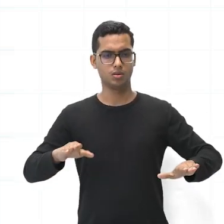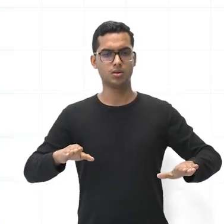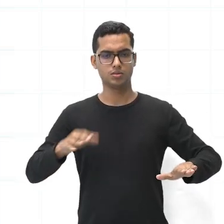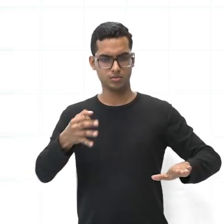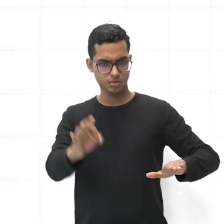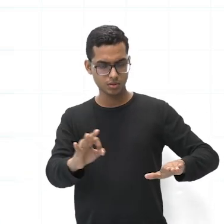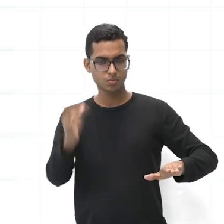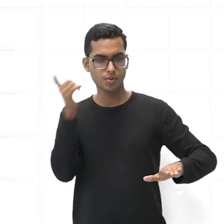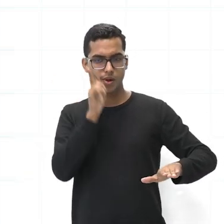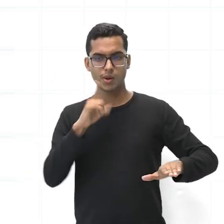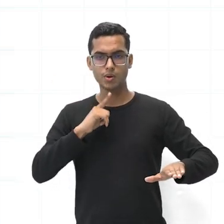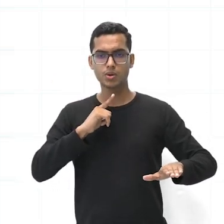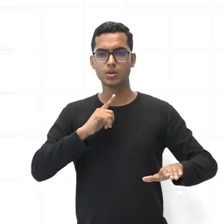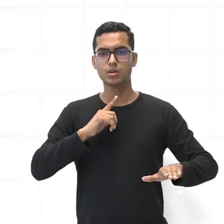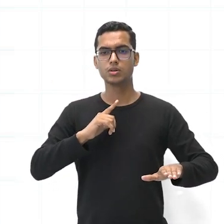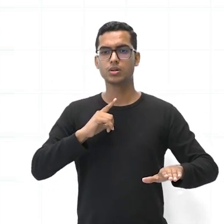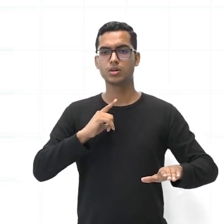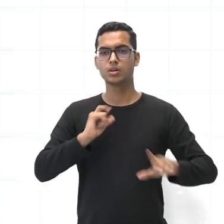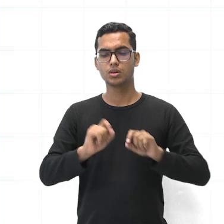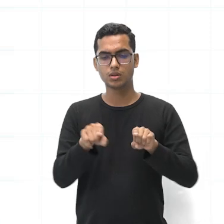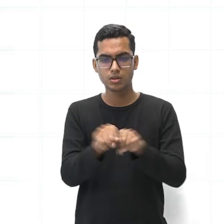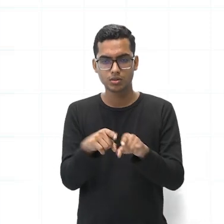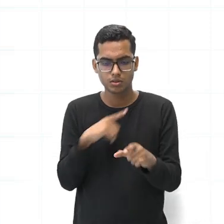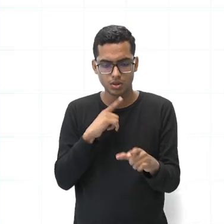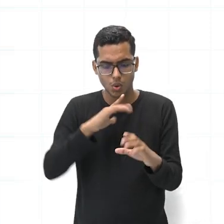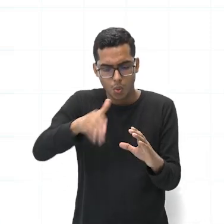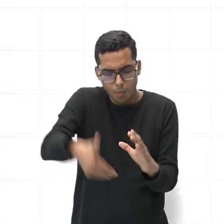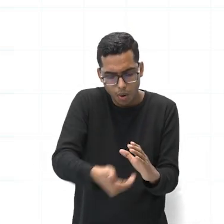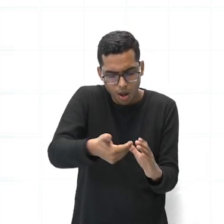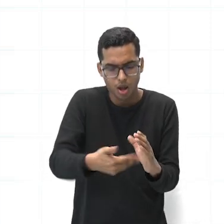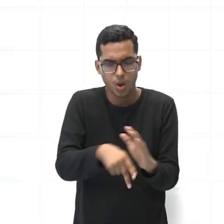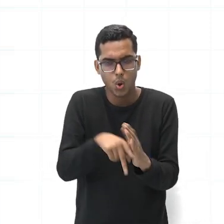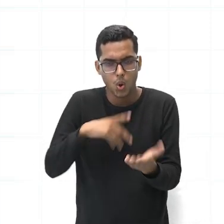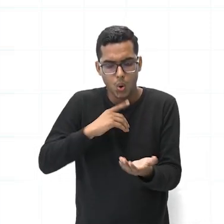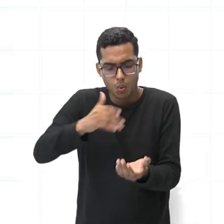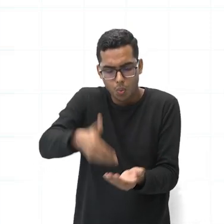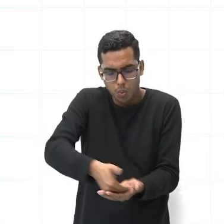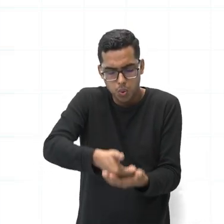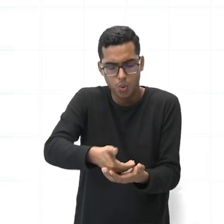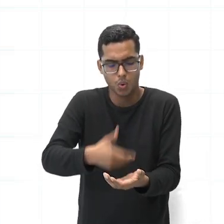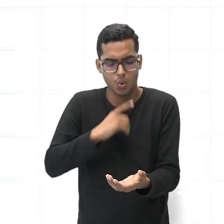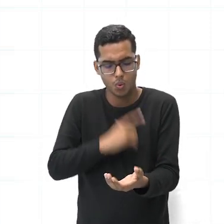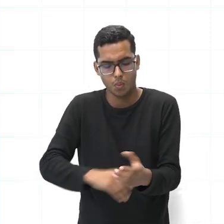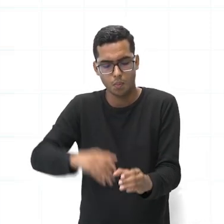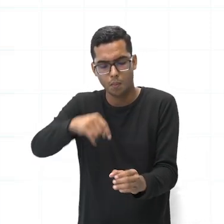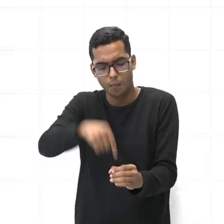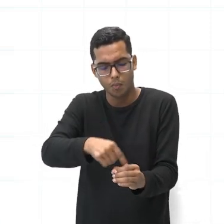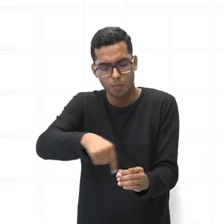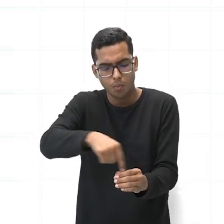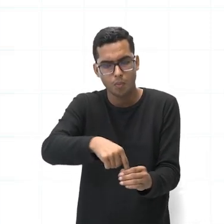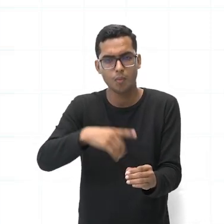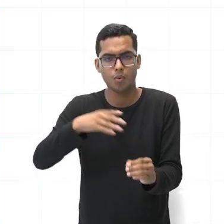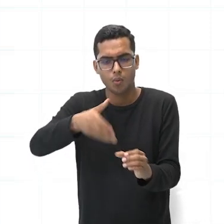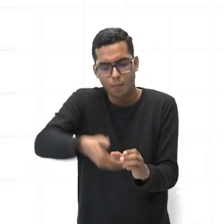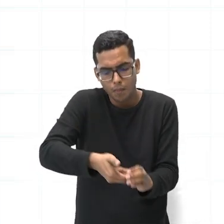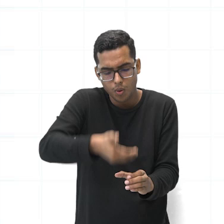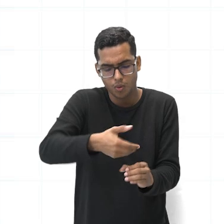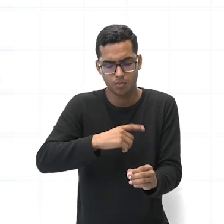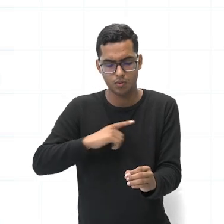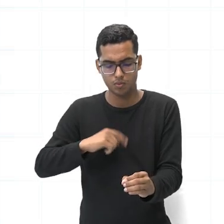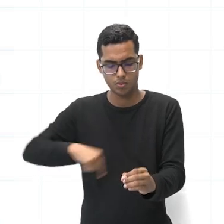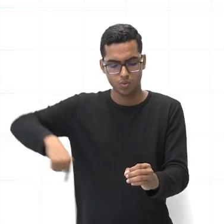ali um buraco. E aí, dentro desse buraco é colocado uma bolinha que todos os jogadores devem